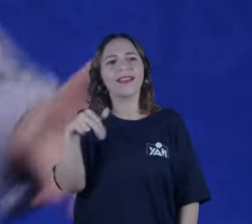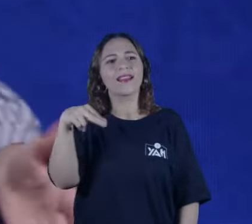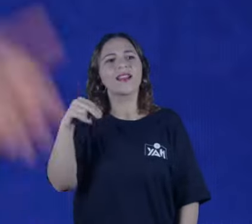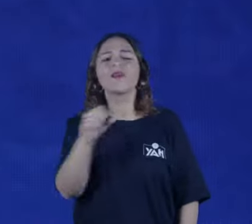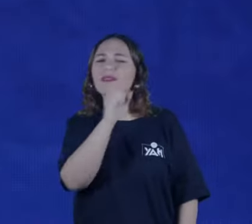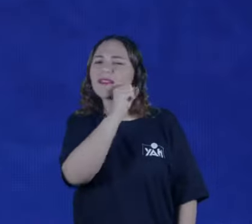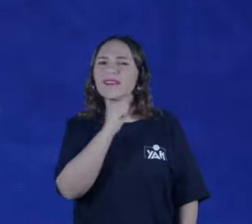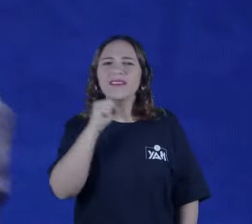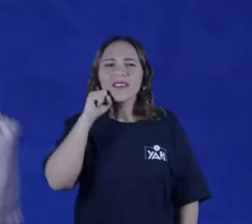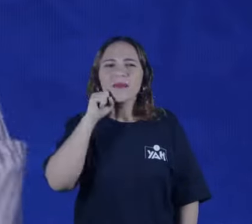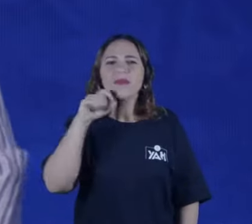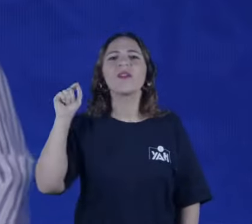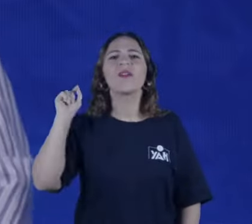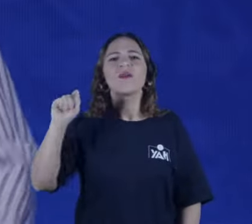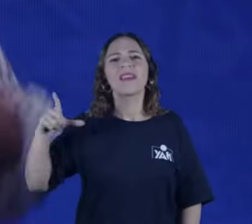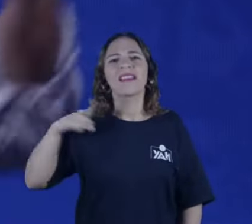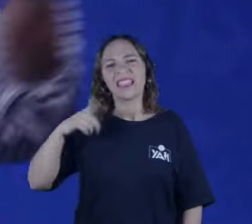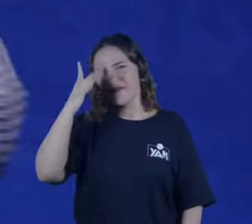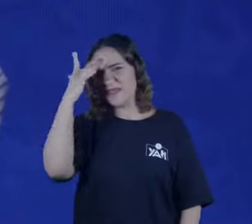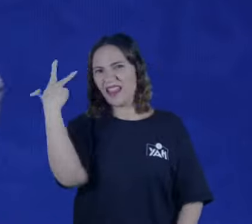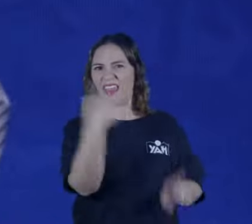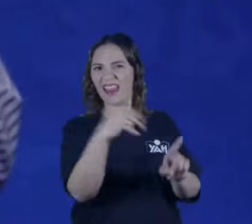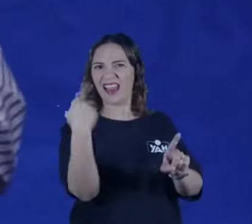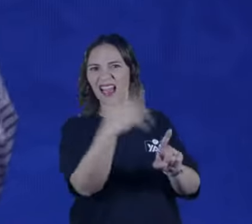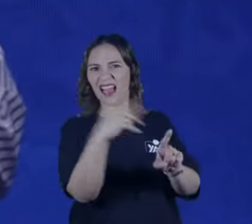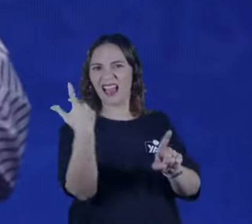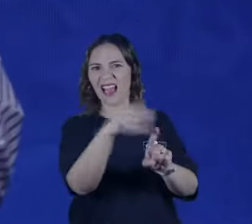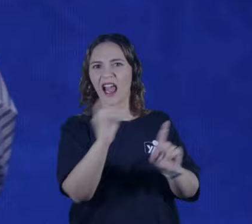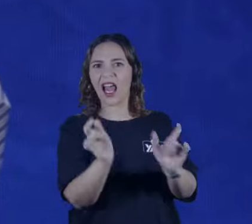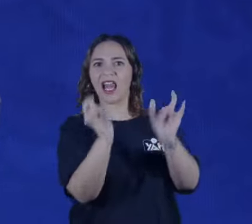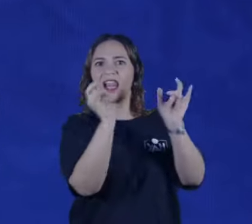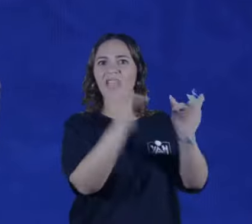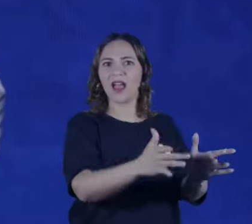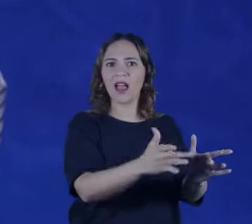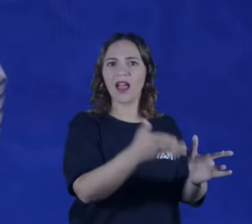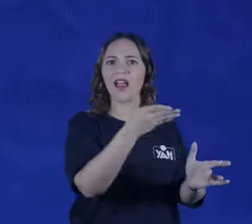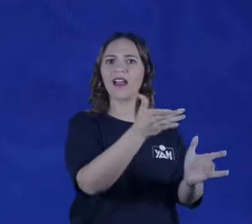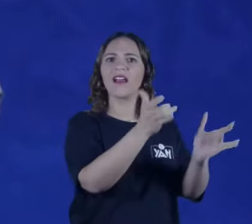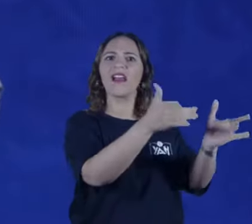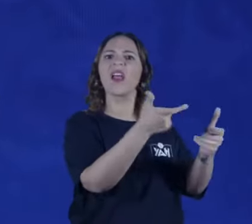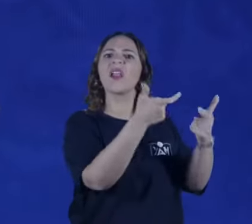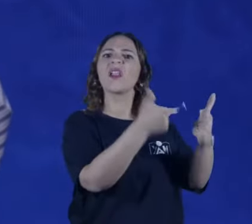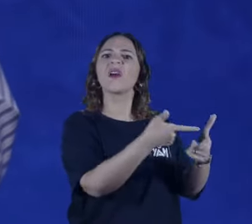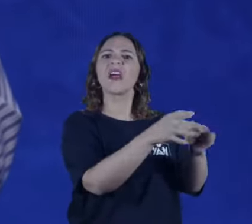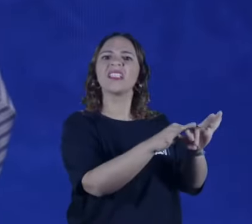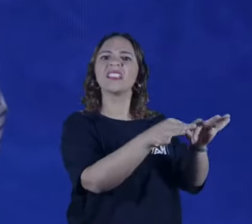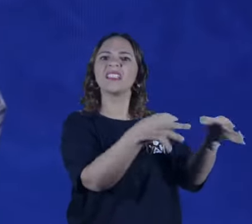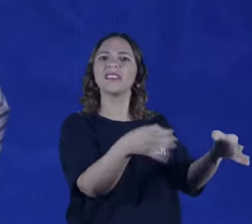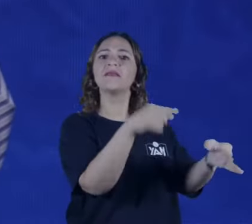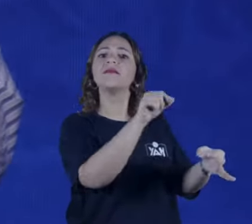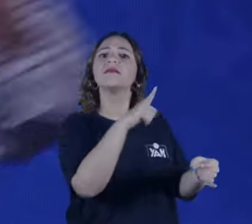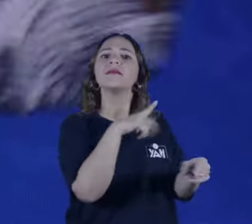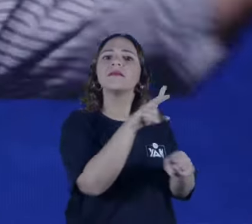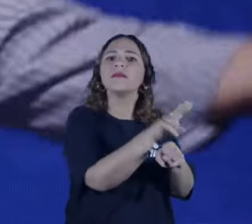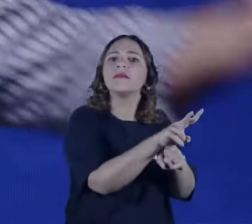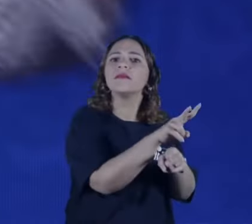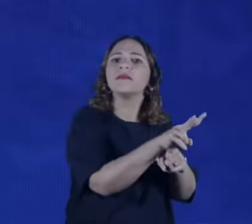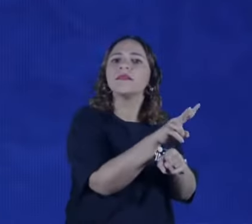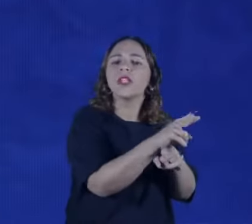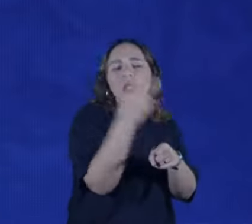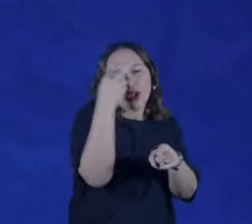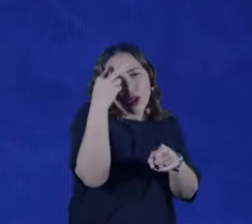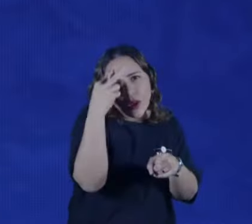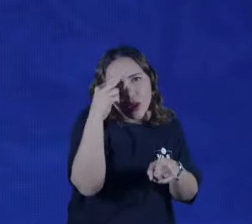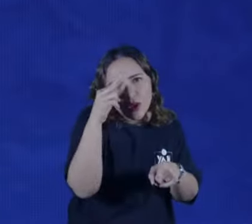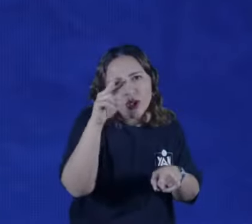foi espancado pelos salteadores, ele foi deixado numa estrebaria, e ali ele foi cuidado por 2 dias até que